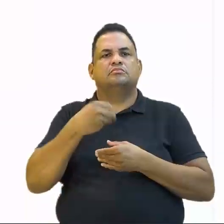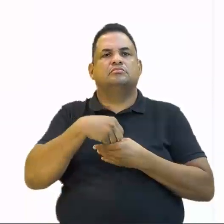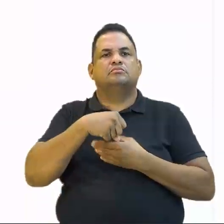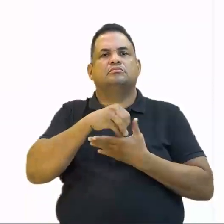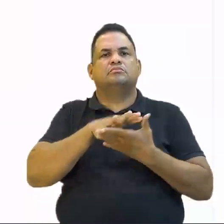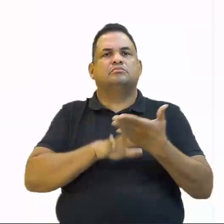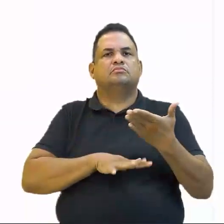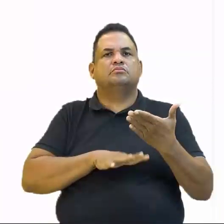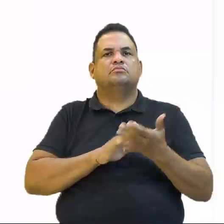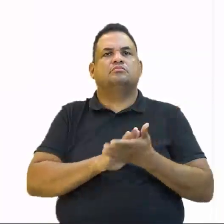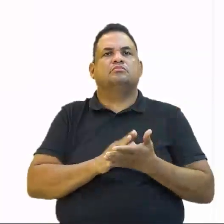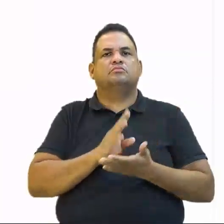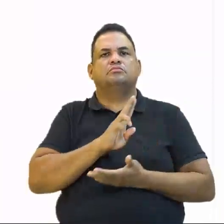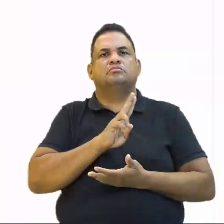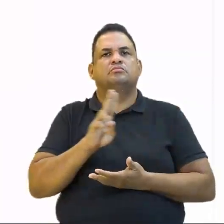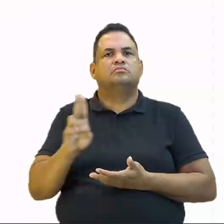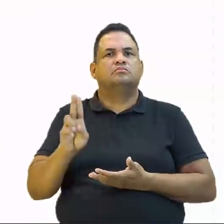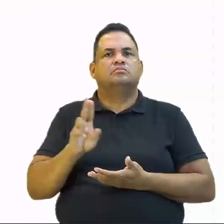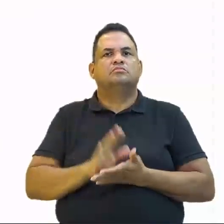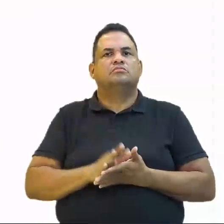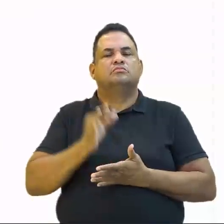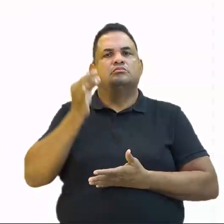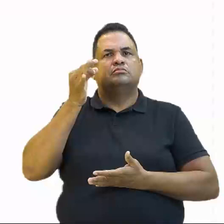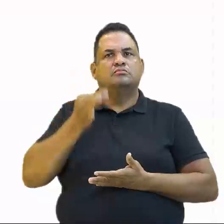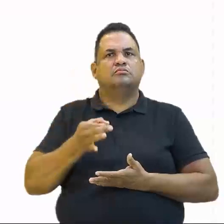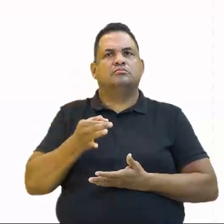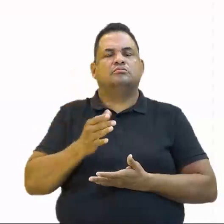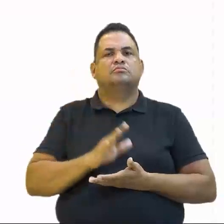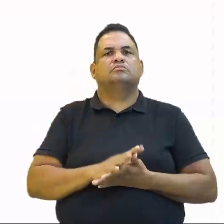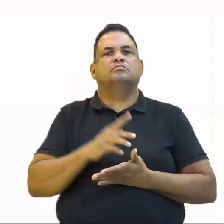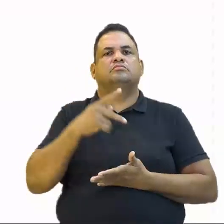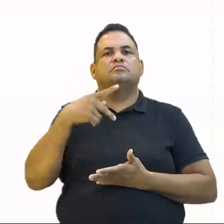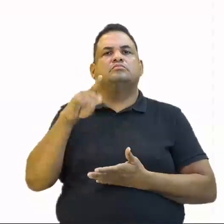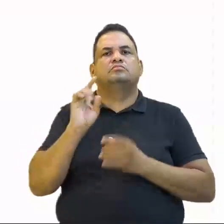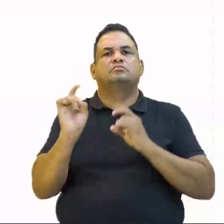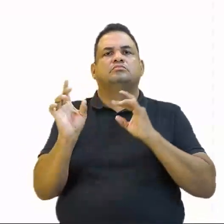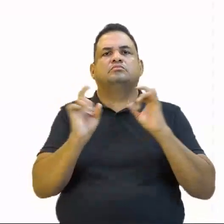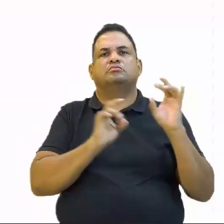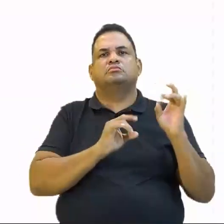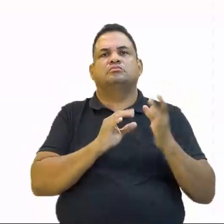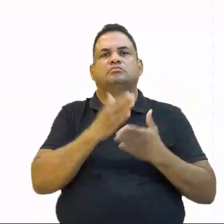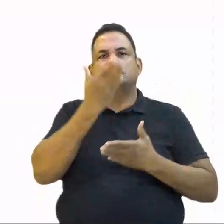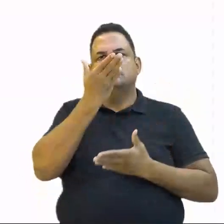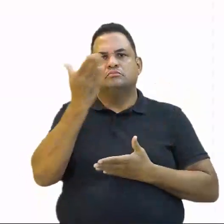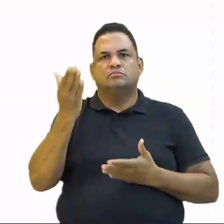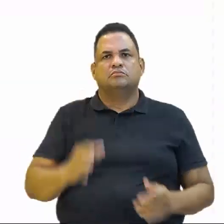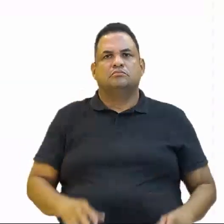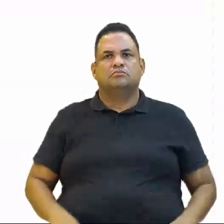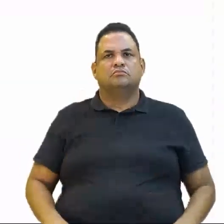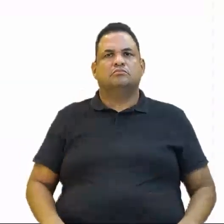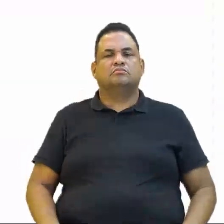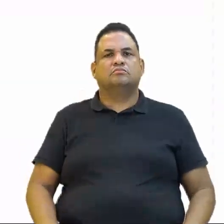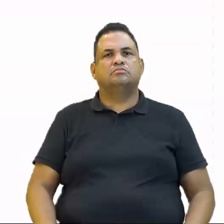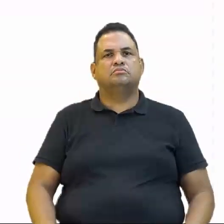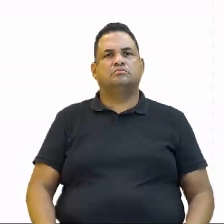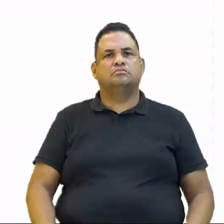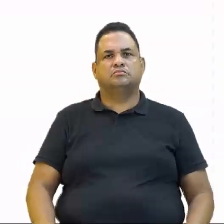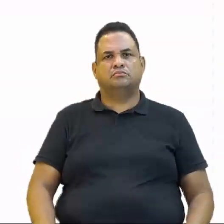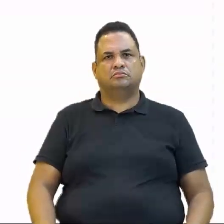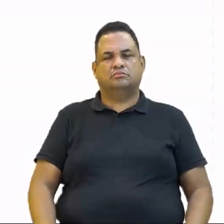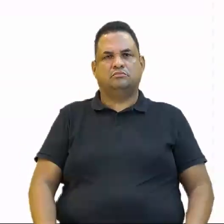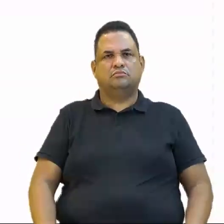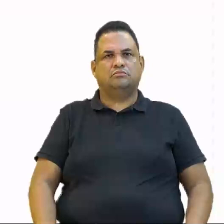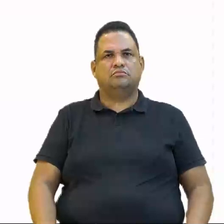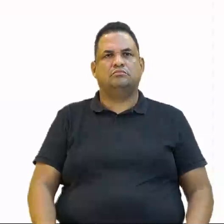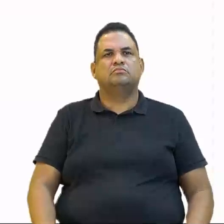alternativas os nomes corretos para cada um dessas gracinhas. Então, vamos lá